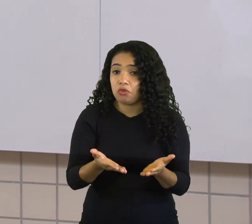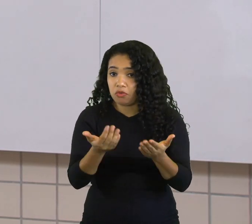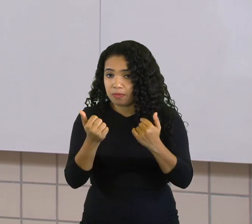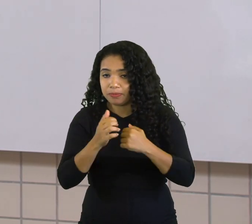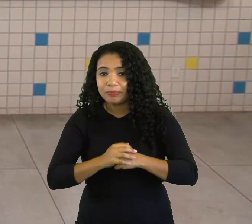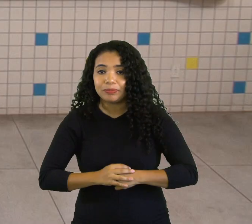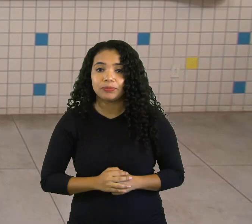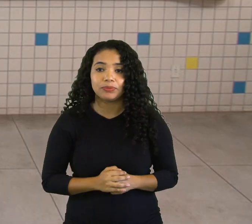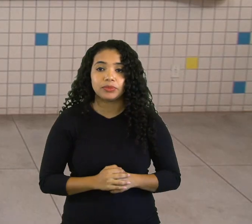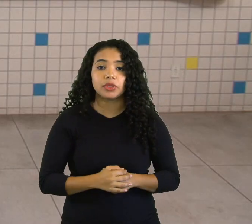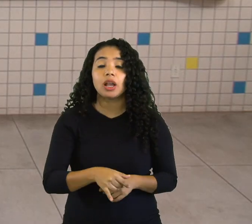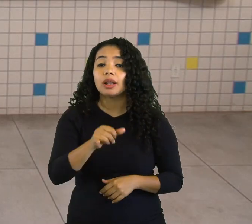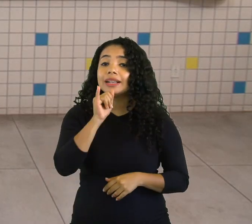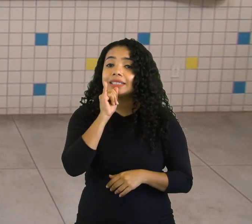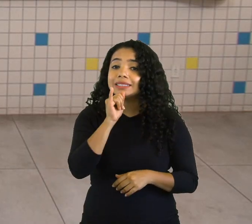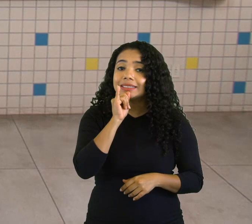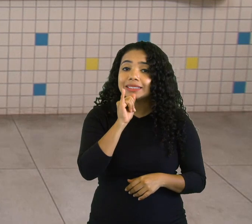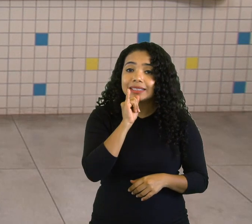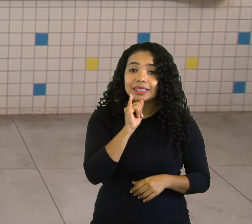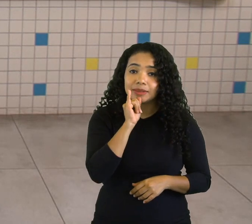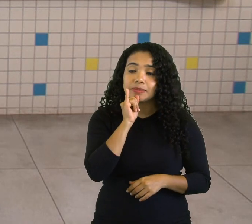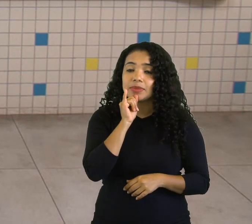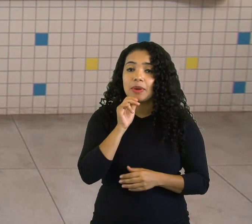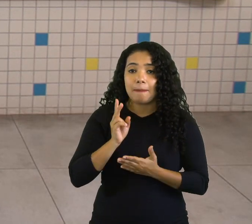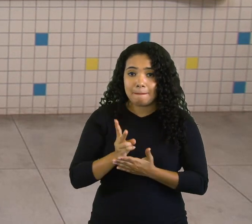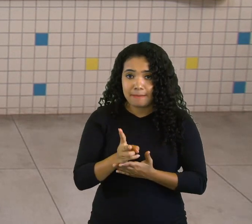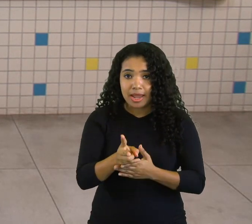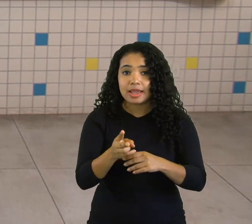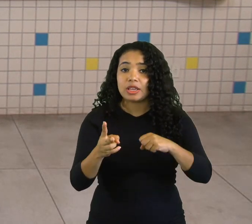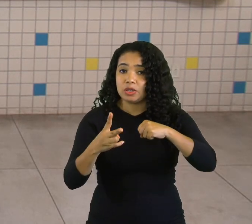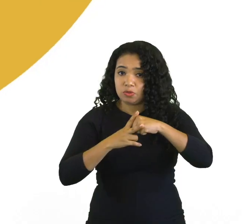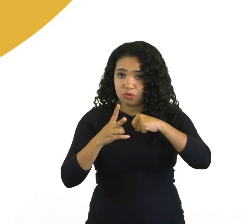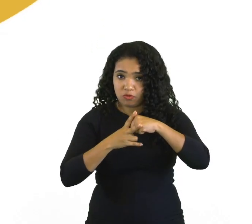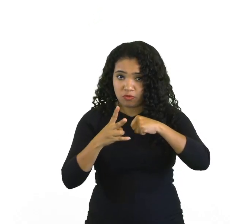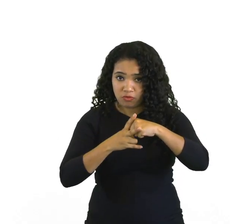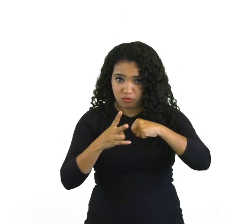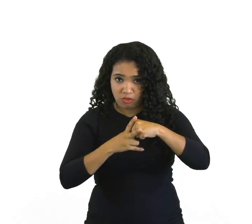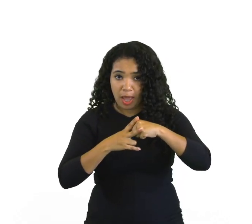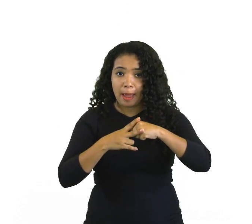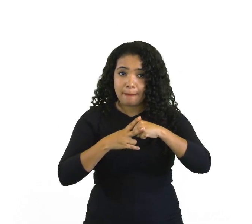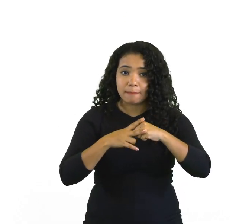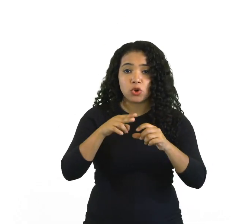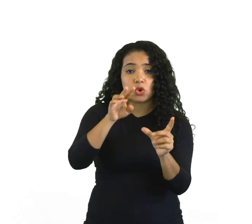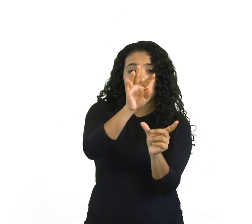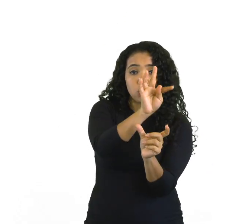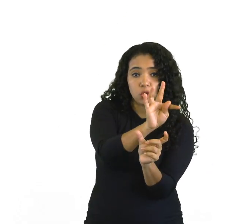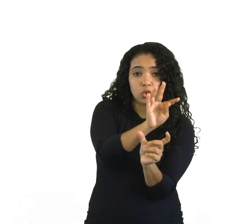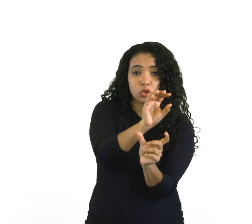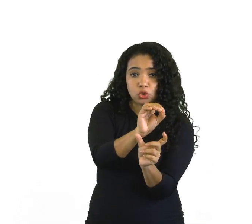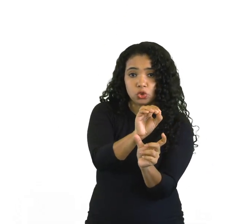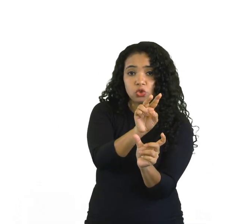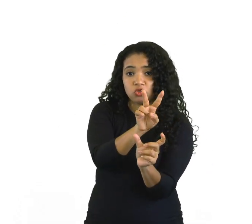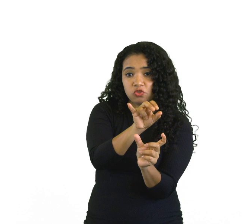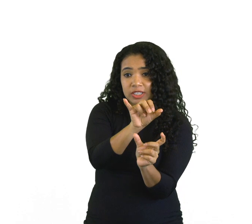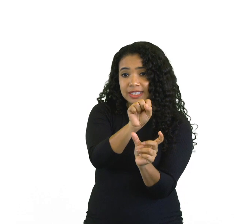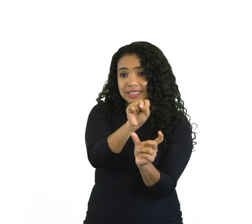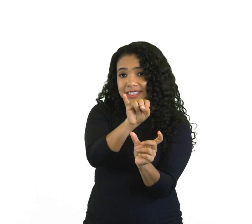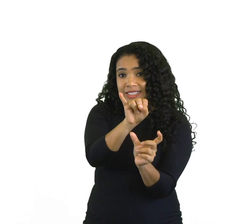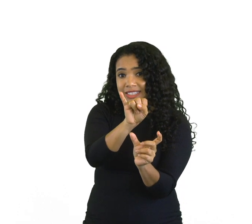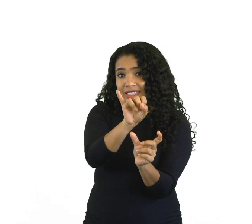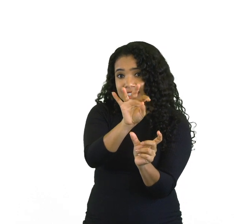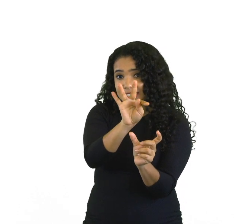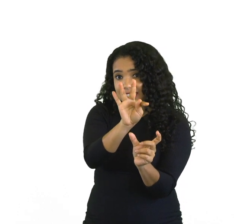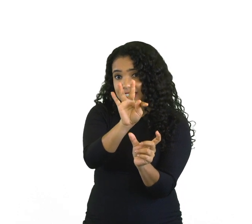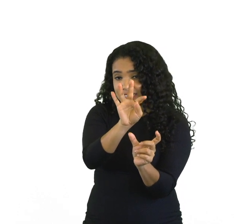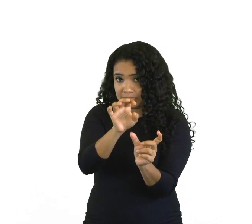temos os exemplos também com o mesmo verbo to visit, que é o verbo visitar. Por exemplo, will I visit my friend